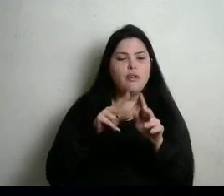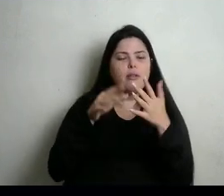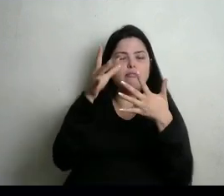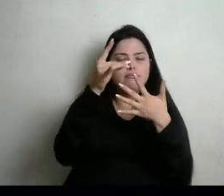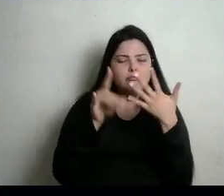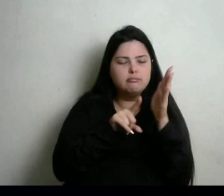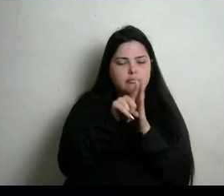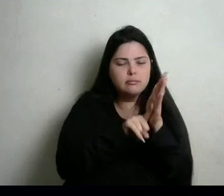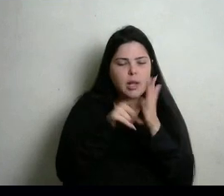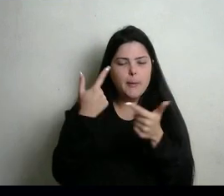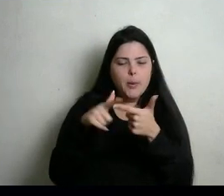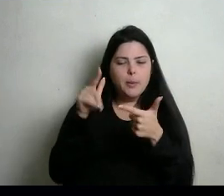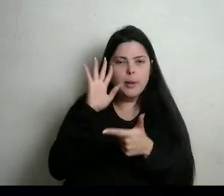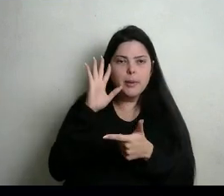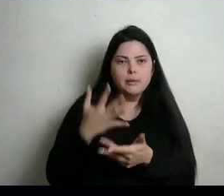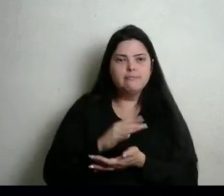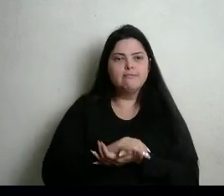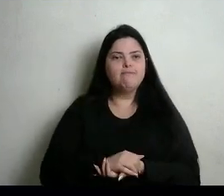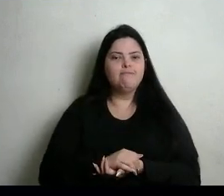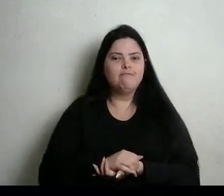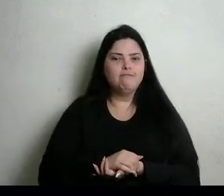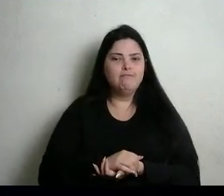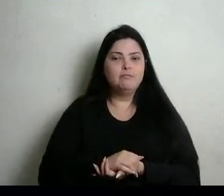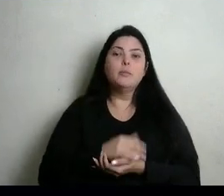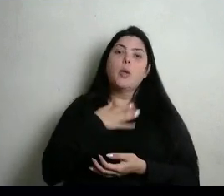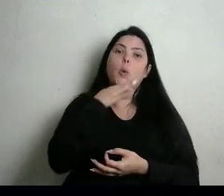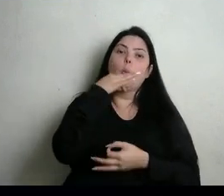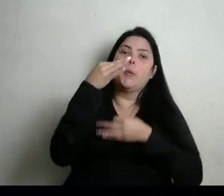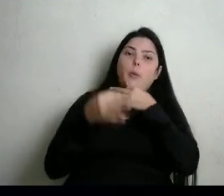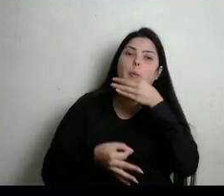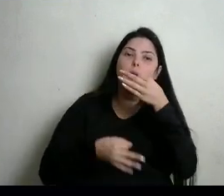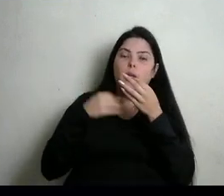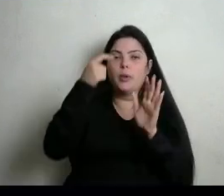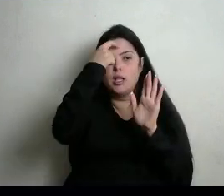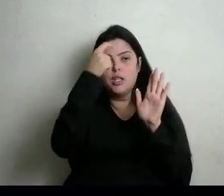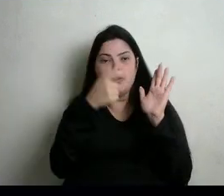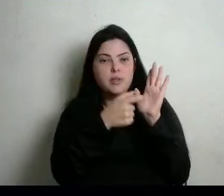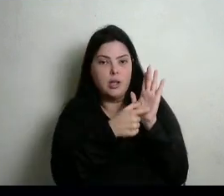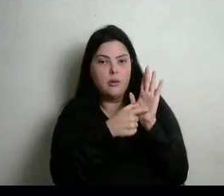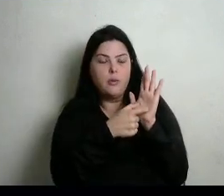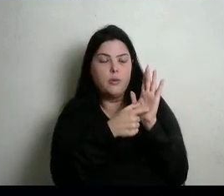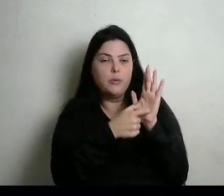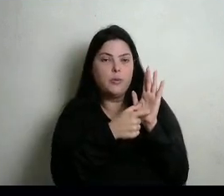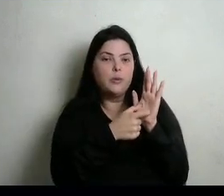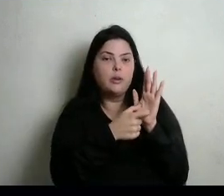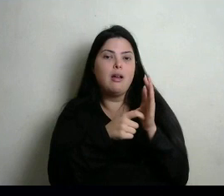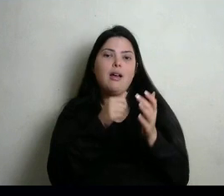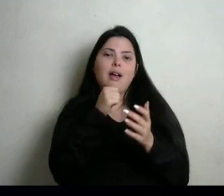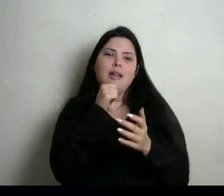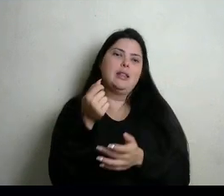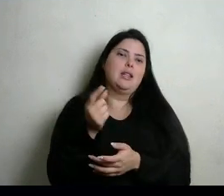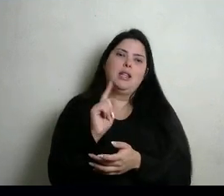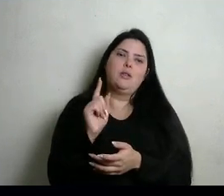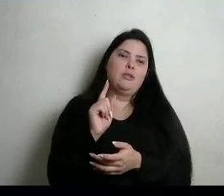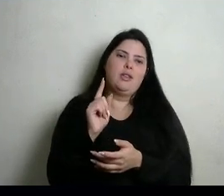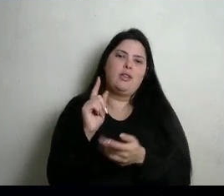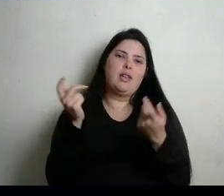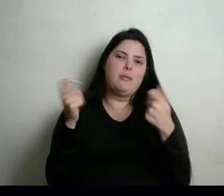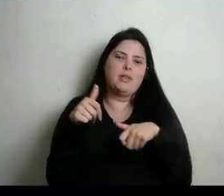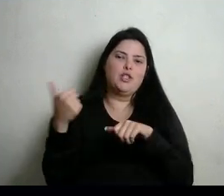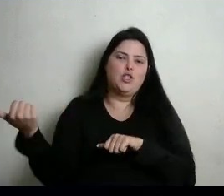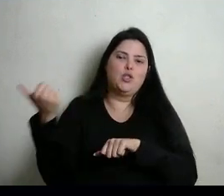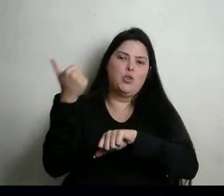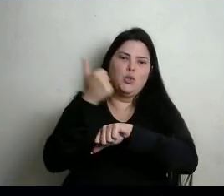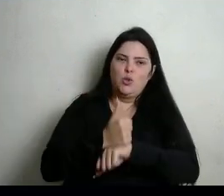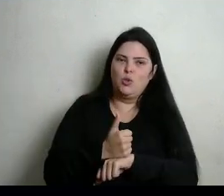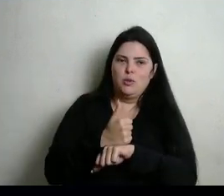por isso que, na minha opinião, a inteligência artificial, por enquanto, não tem essa capacidade de roubar